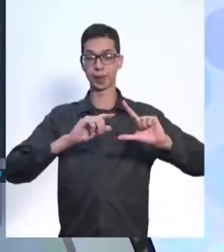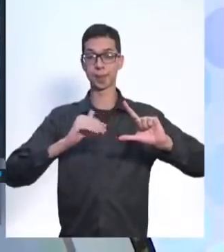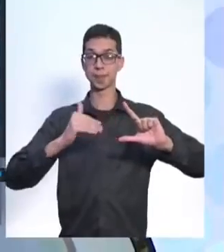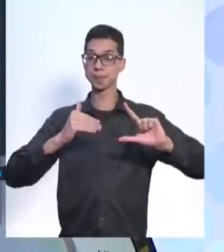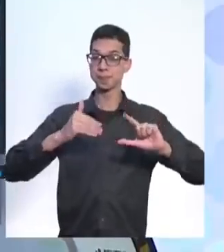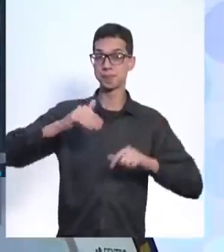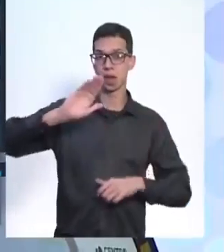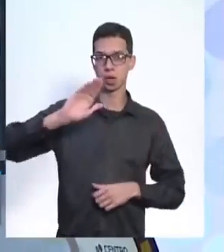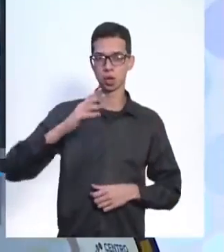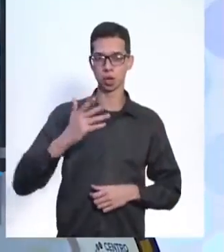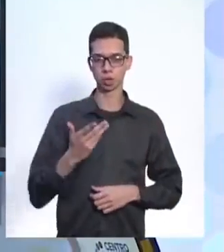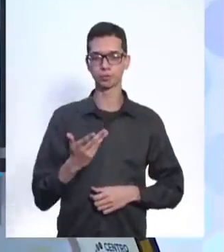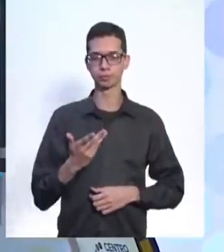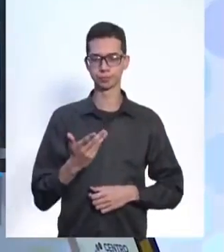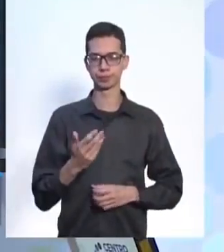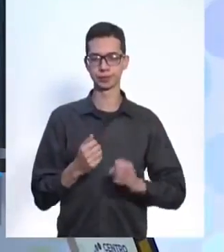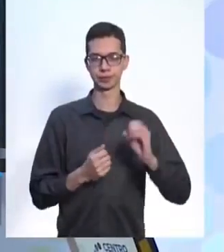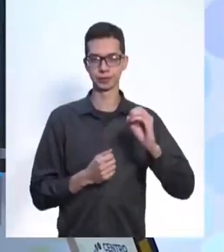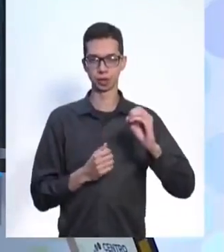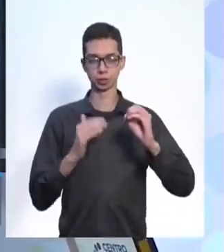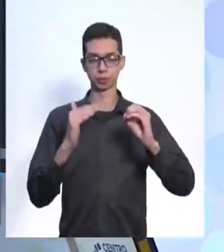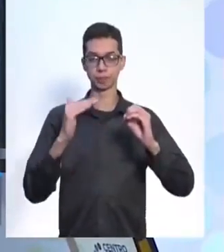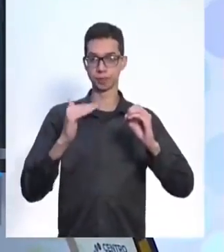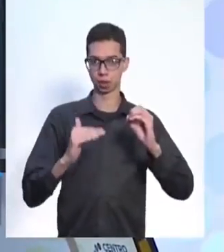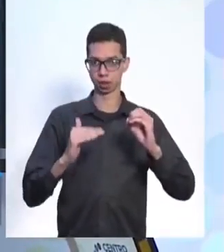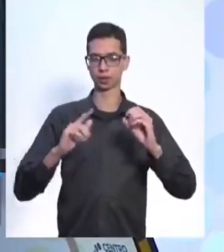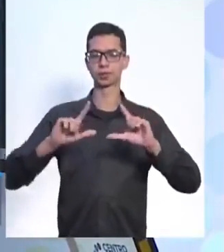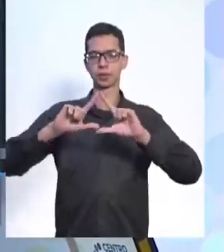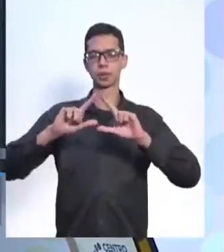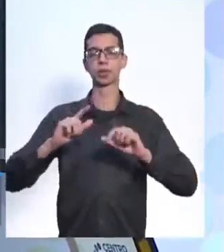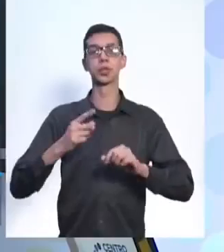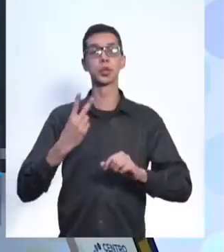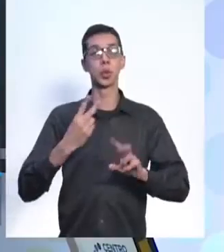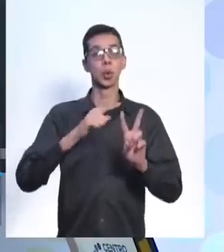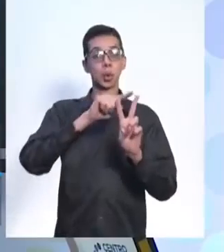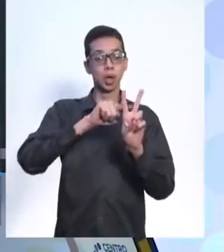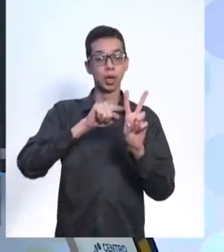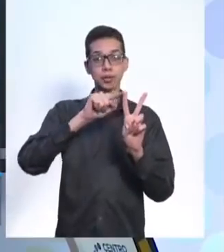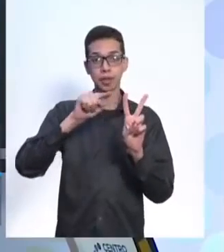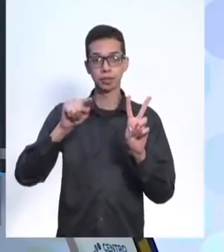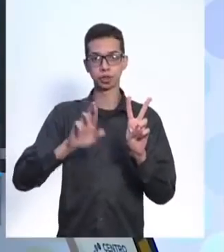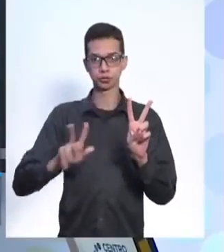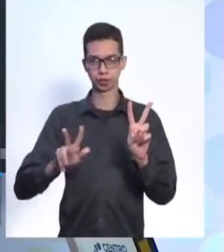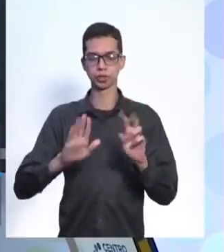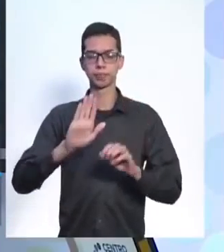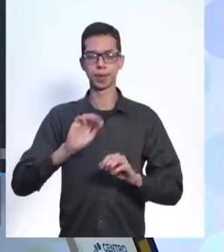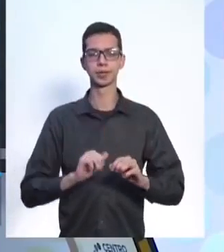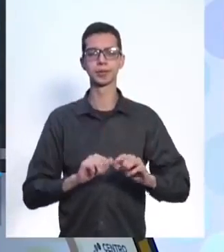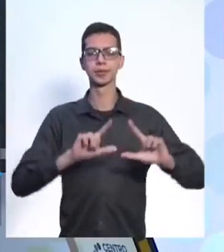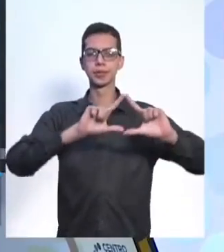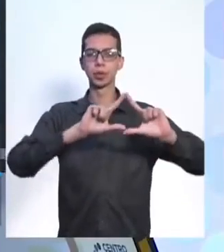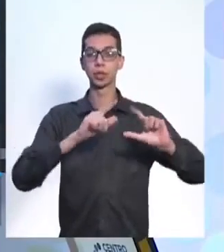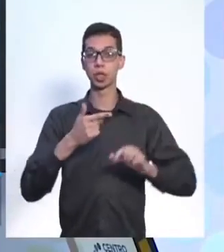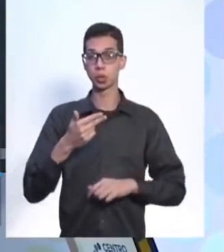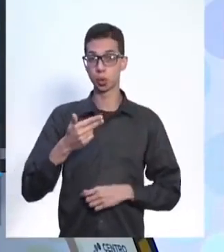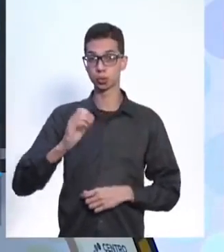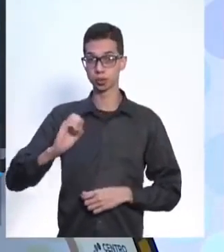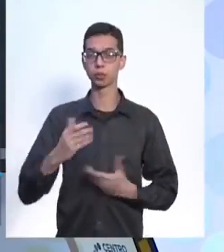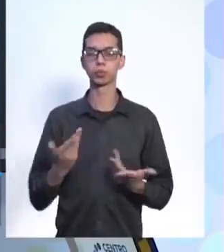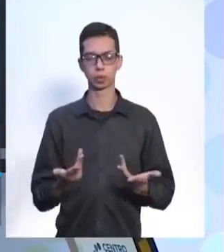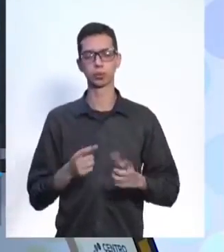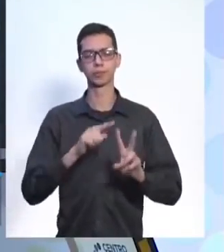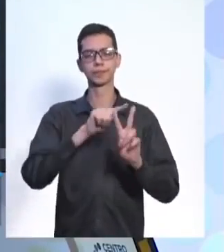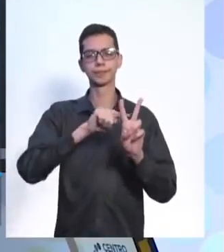raízes diferentes. Quando delta é igual a zero, nós vamos ter 2 raízes iguais. E